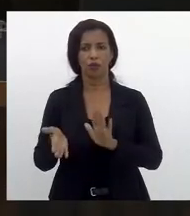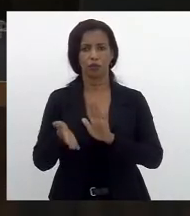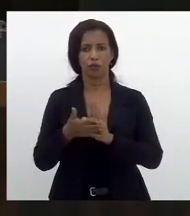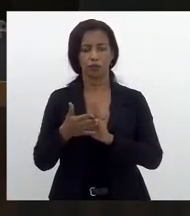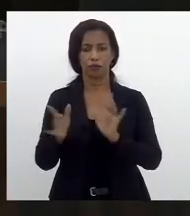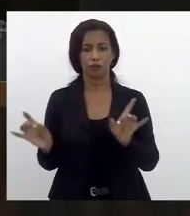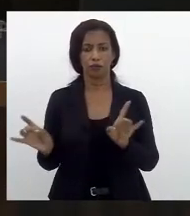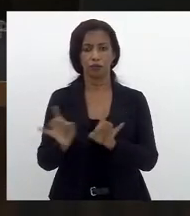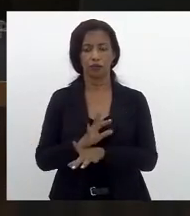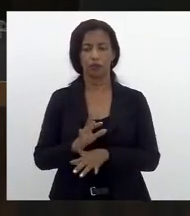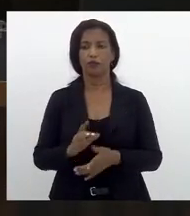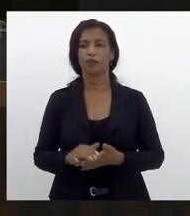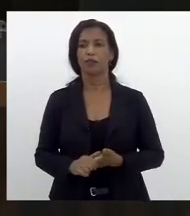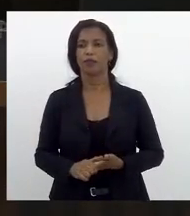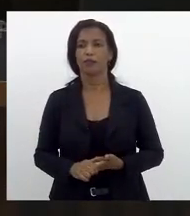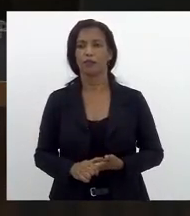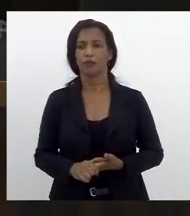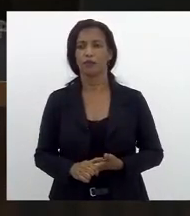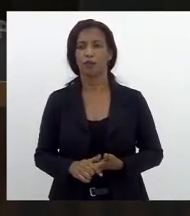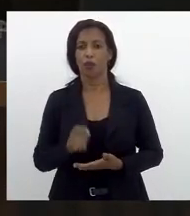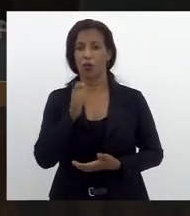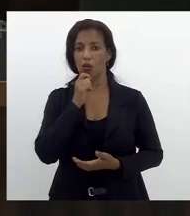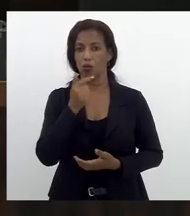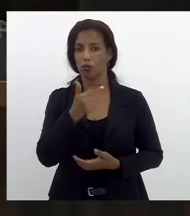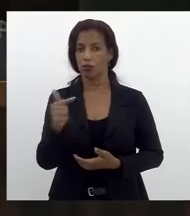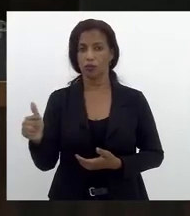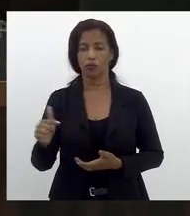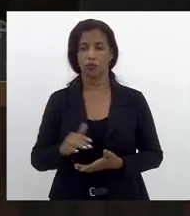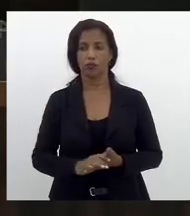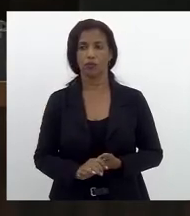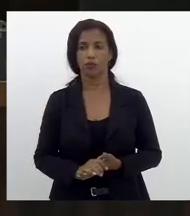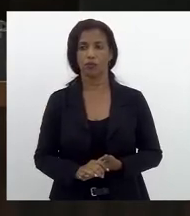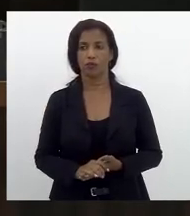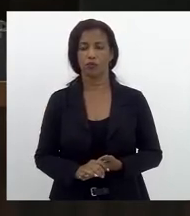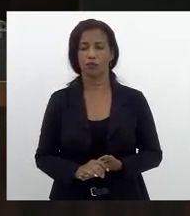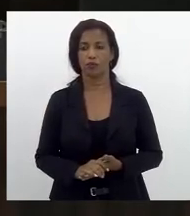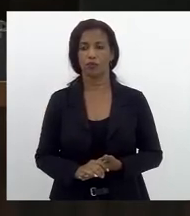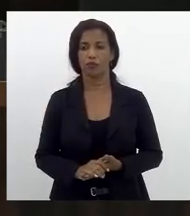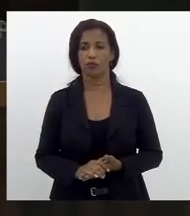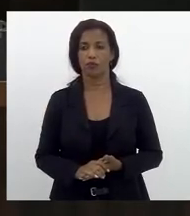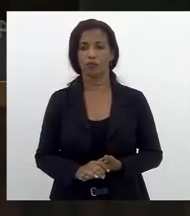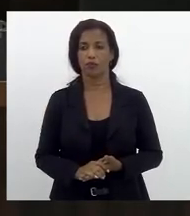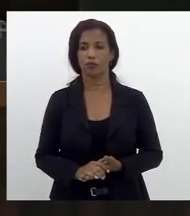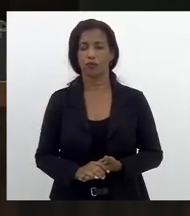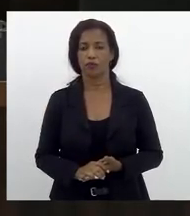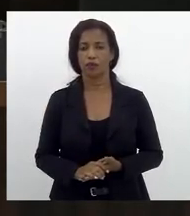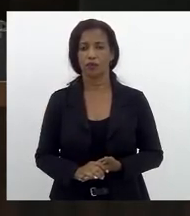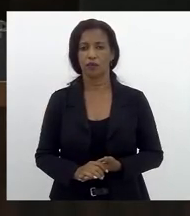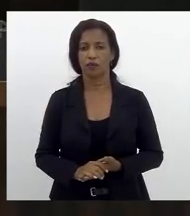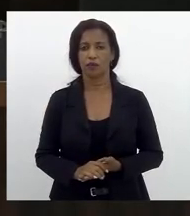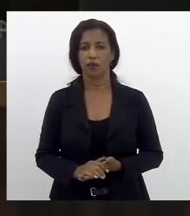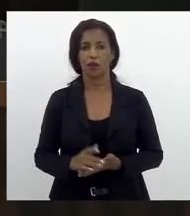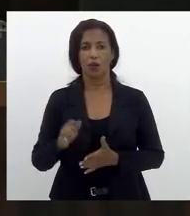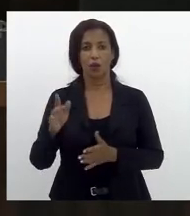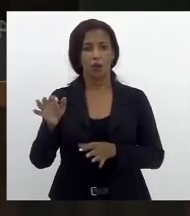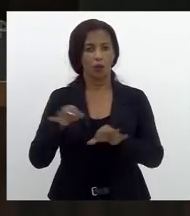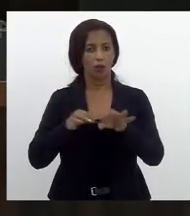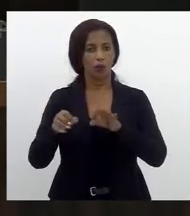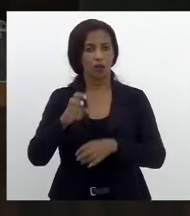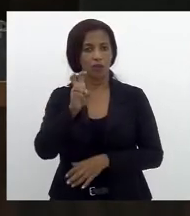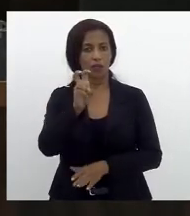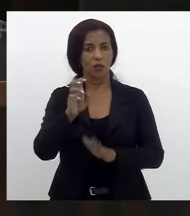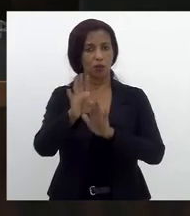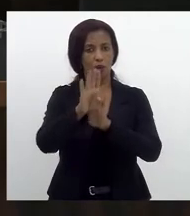pareceres emitidos, em discussão, não havendo quem queira discutir, encerrada a discussão, o presente projeto recebeu